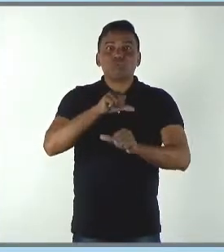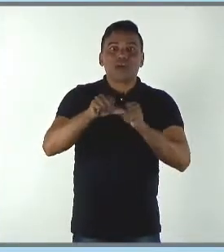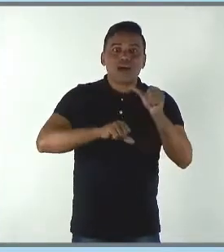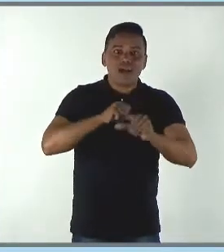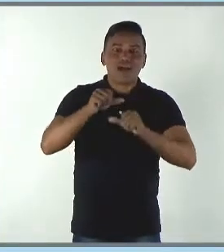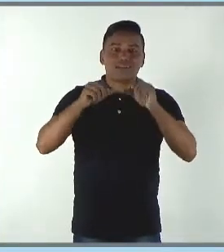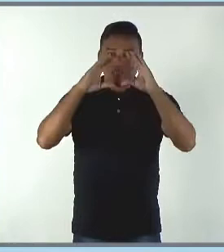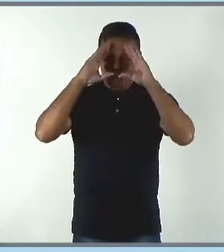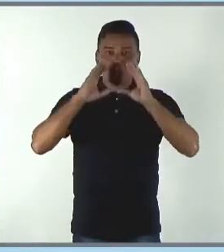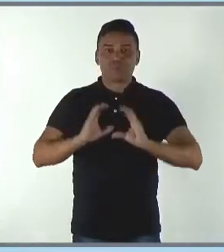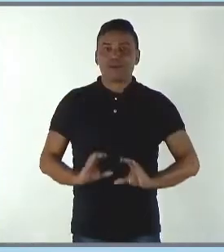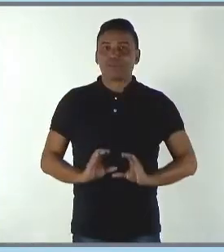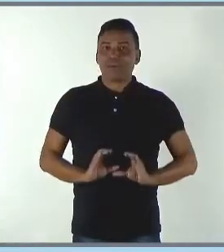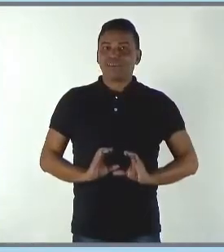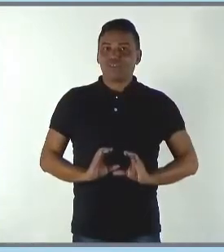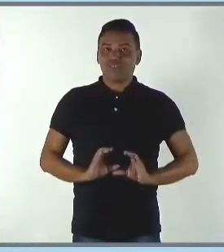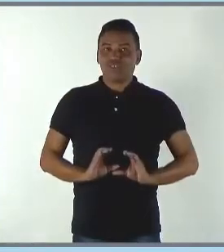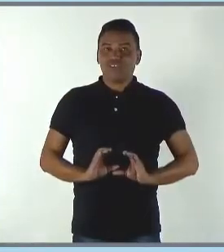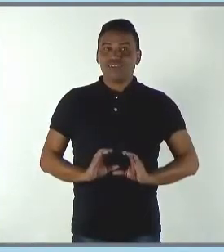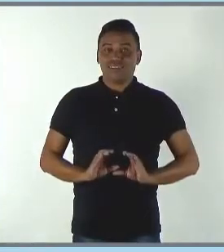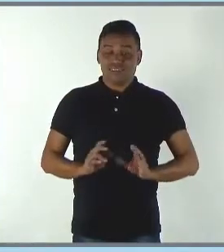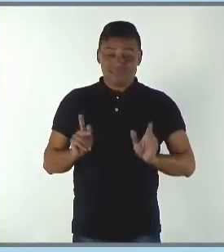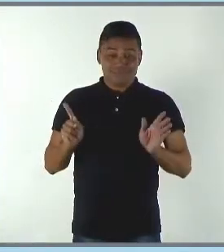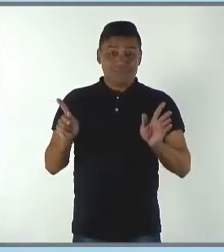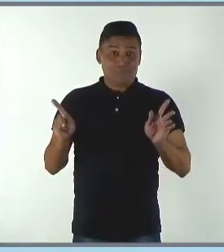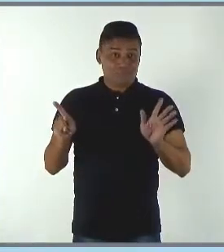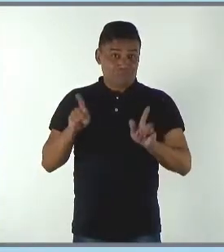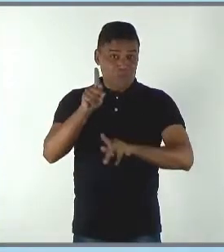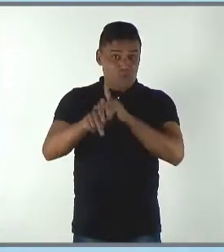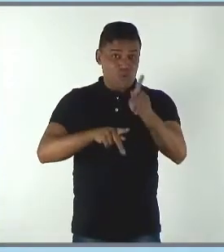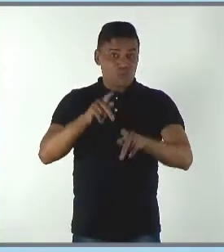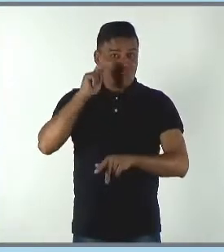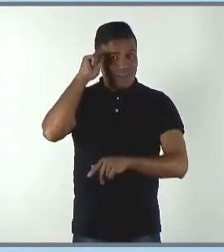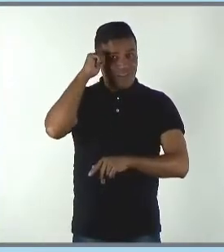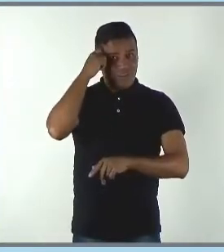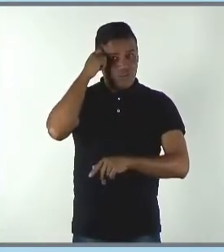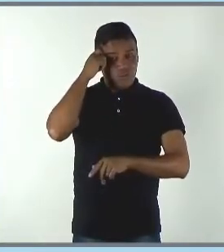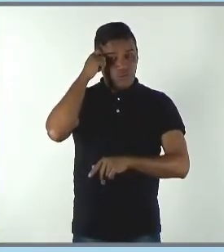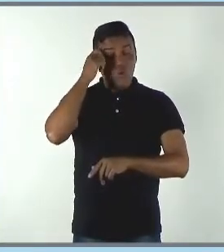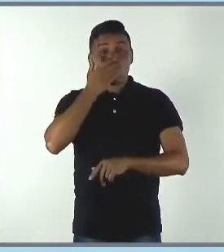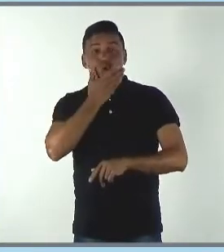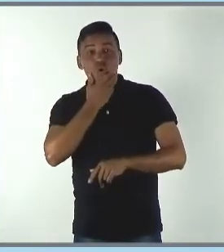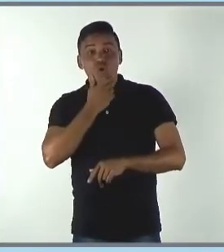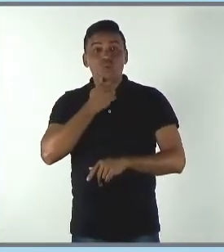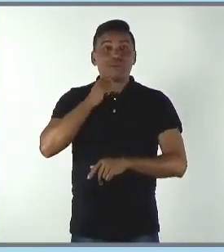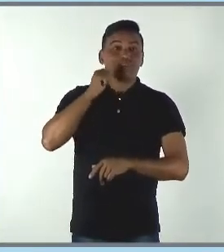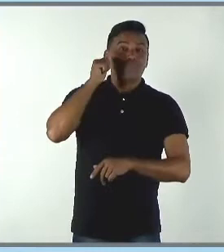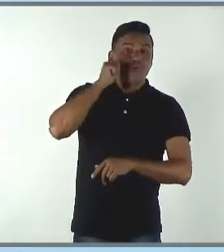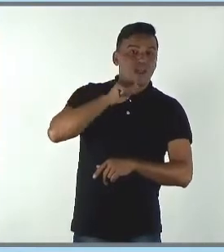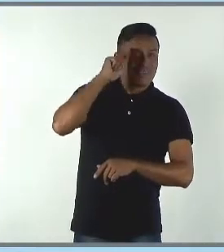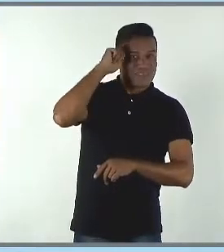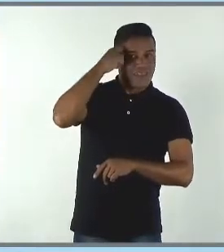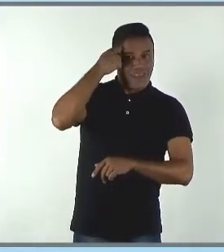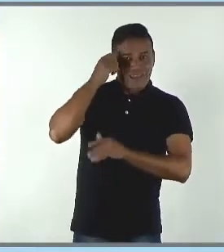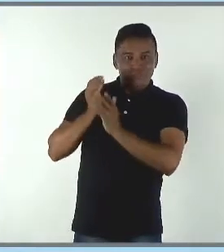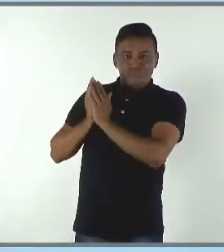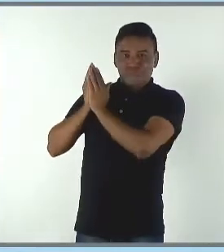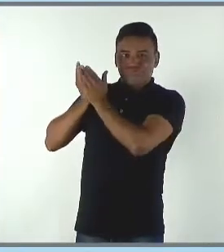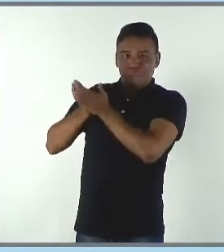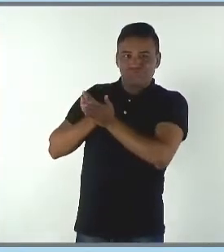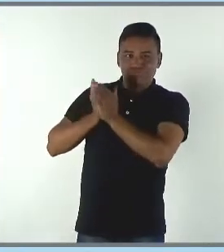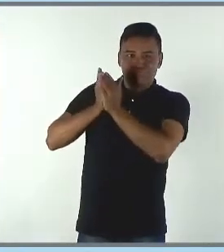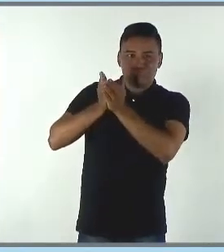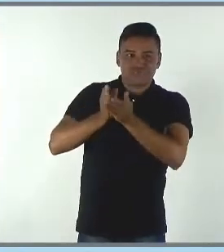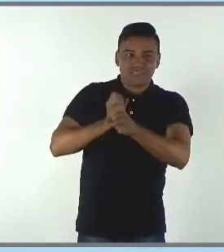negras é uma condição de estrangeiridade. Negros e negras vieram, foram trazidos, constituíram